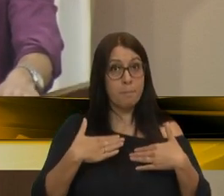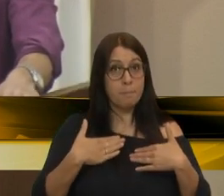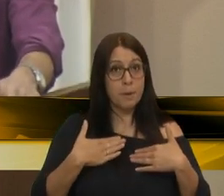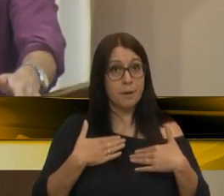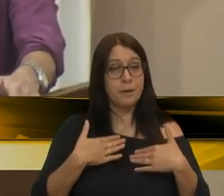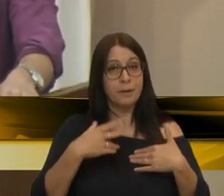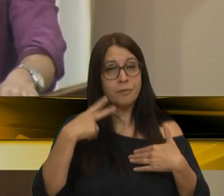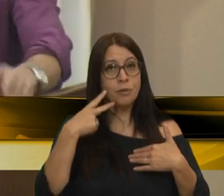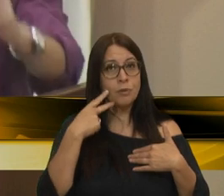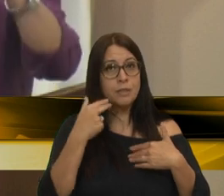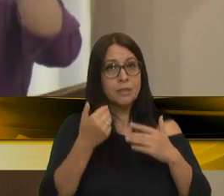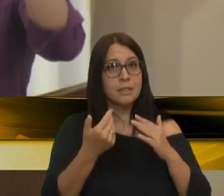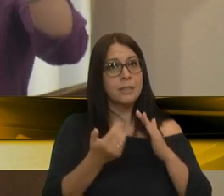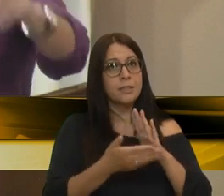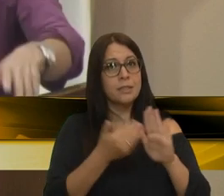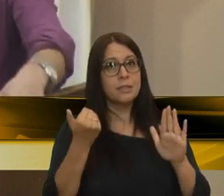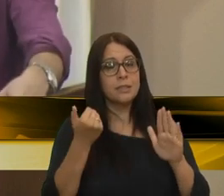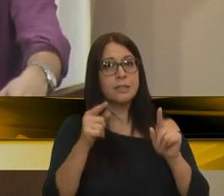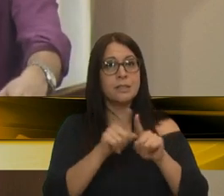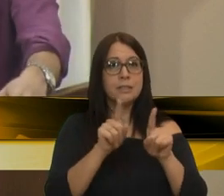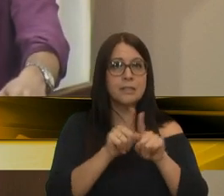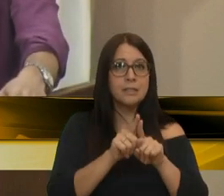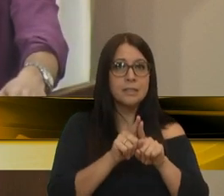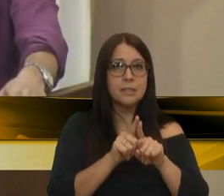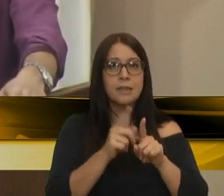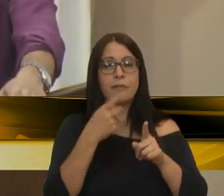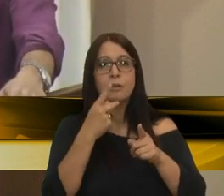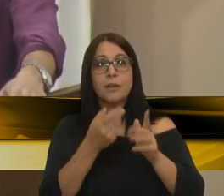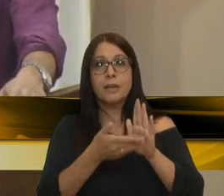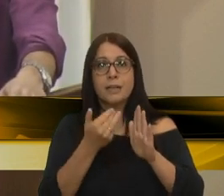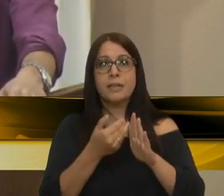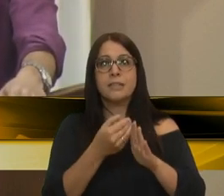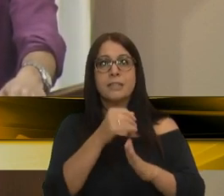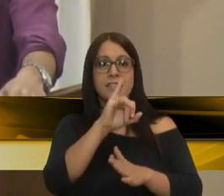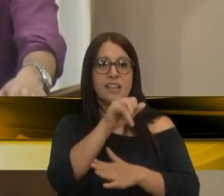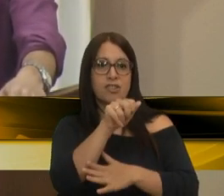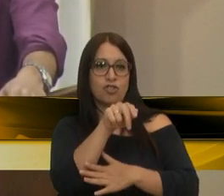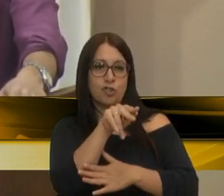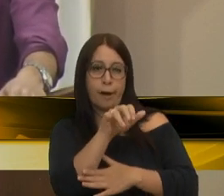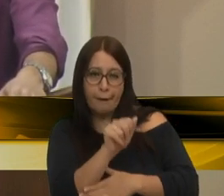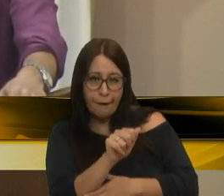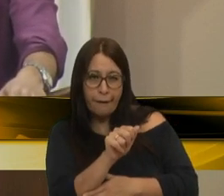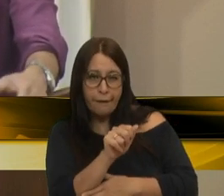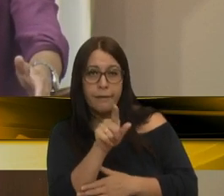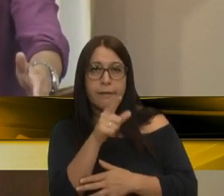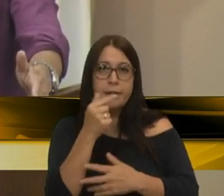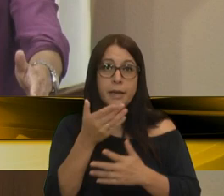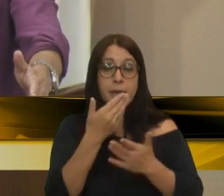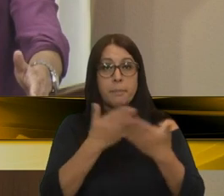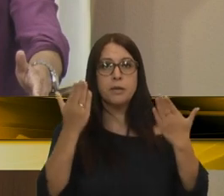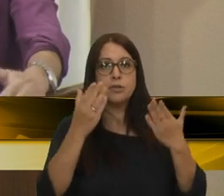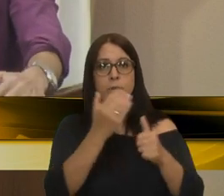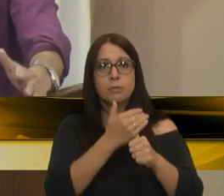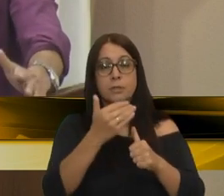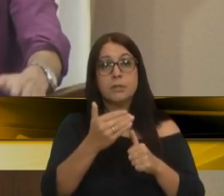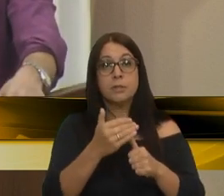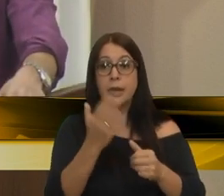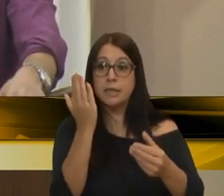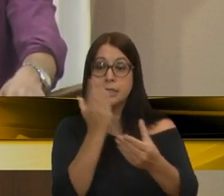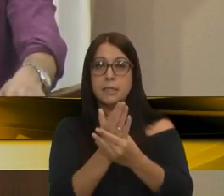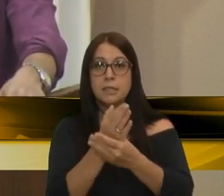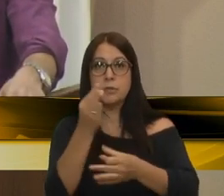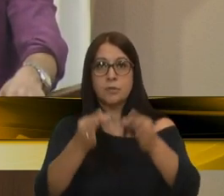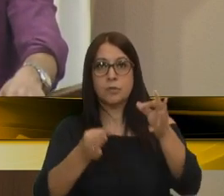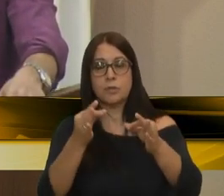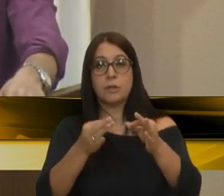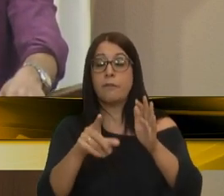vereador, saiu antes da dita janela, né? Da dita janela, e perdi o mandato. Decisão judicial, porque tinha lá na lei